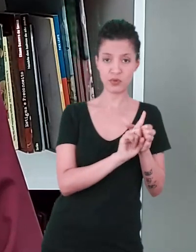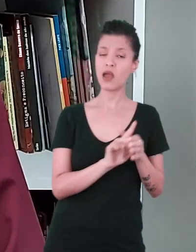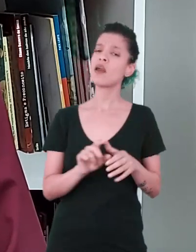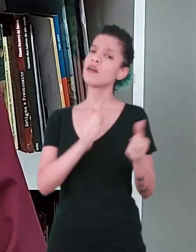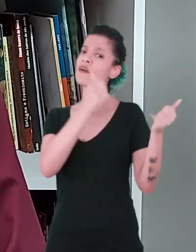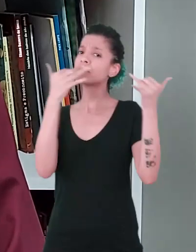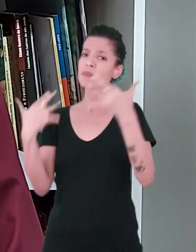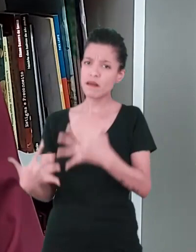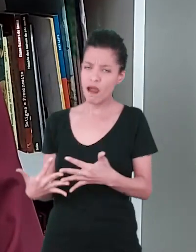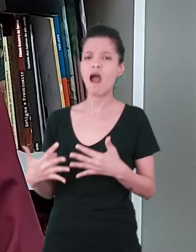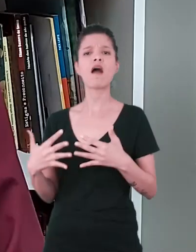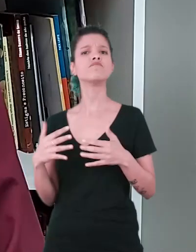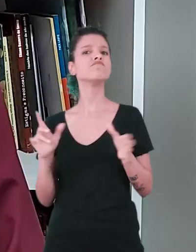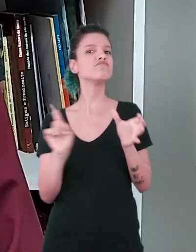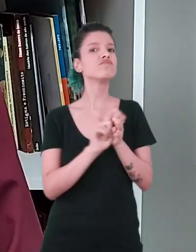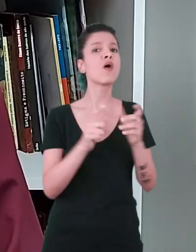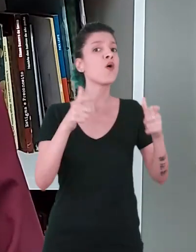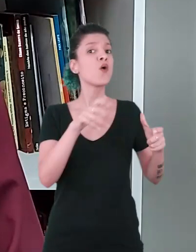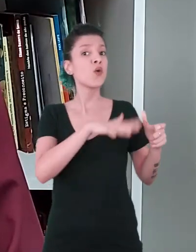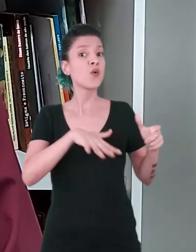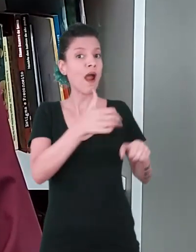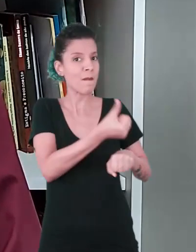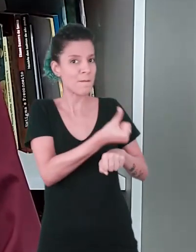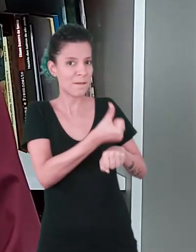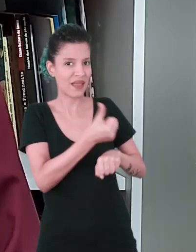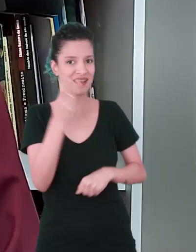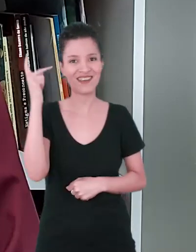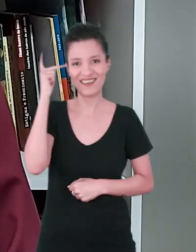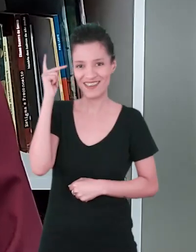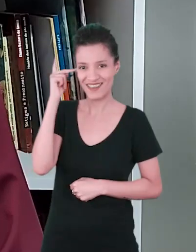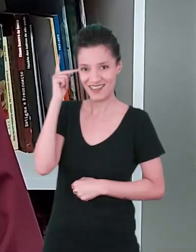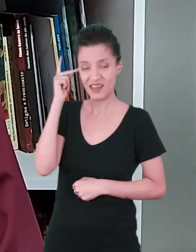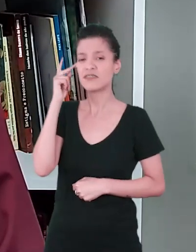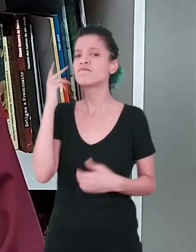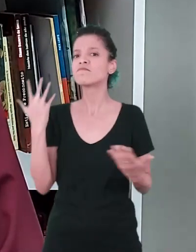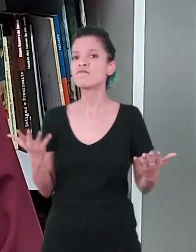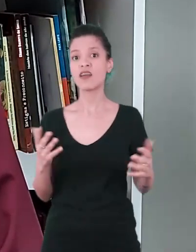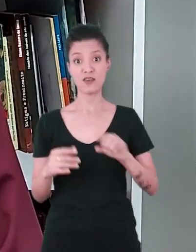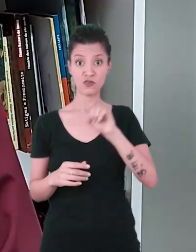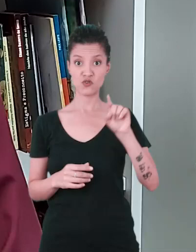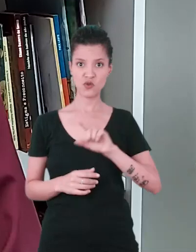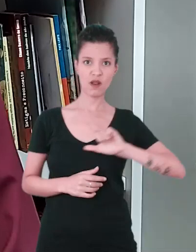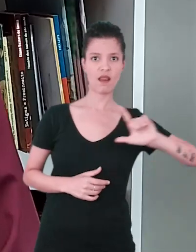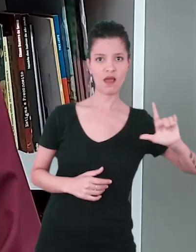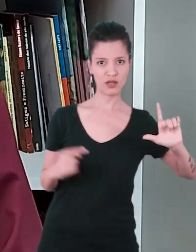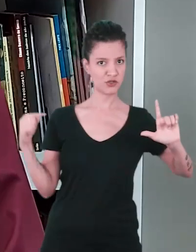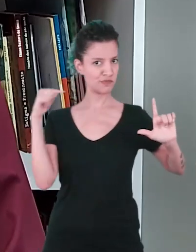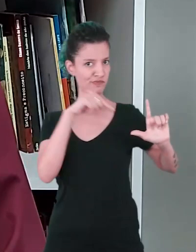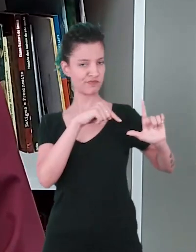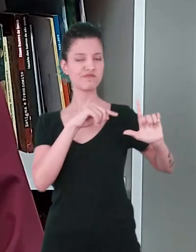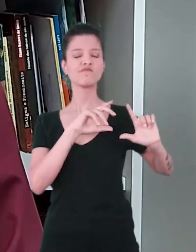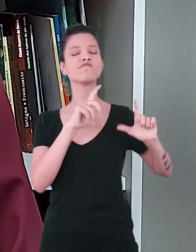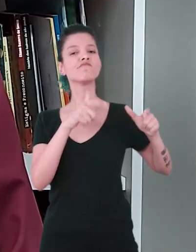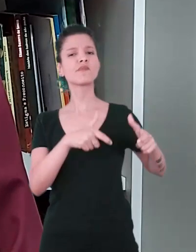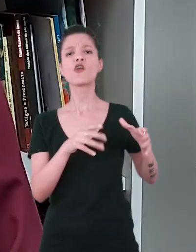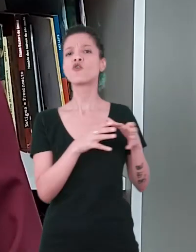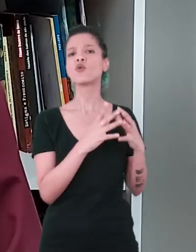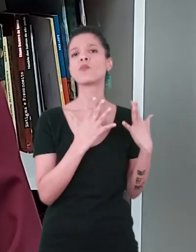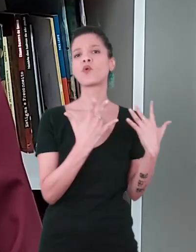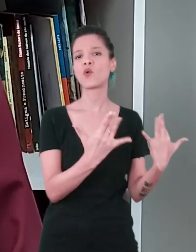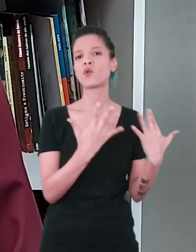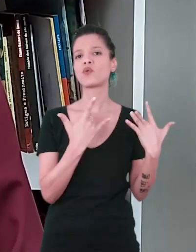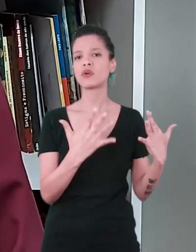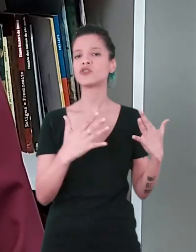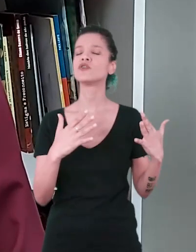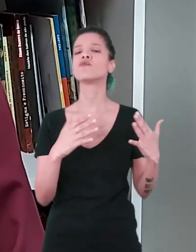que eu faço parte, que fica aqui na região da Penha, São Paulo, e localizado aqui na Zona Leste de São Paulo. É um coletivo que desenvolve